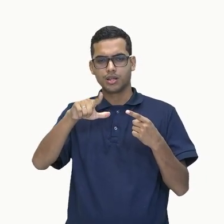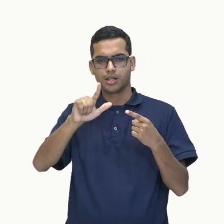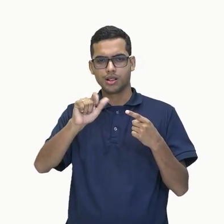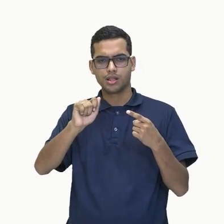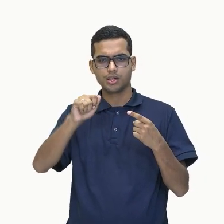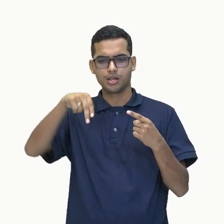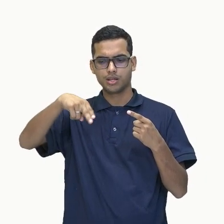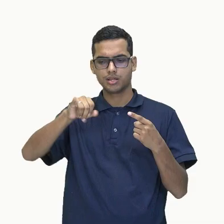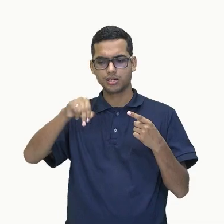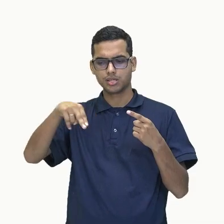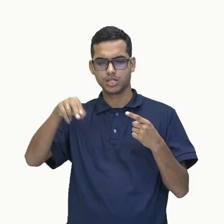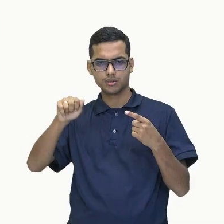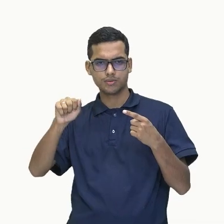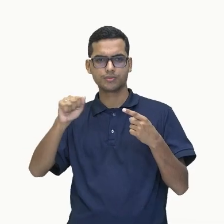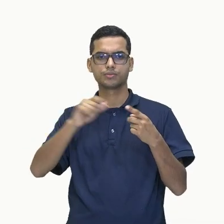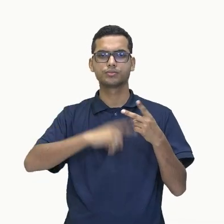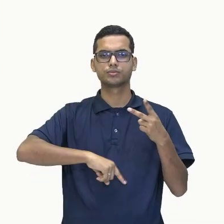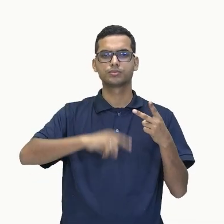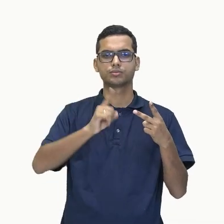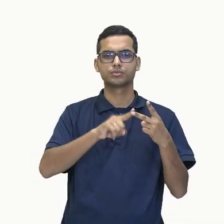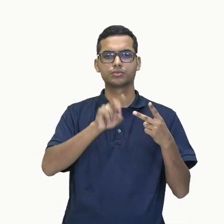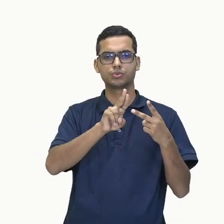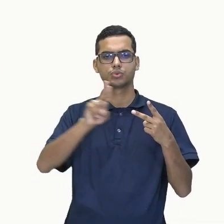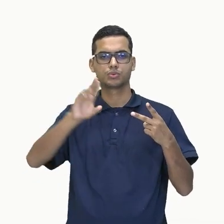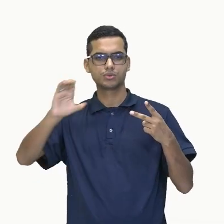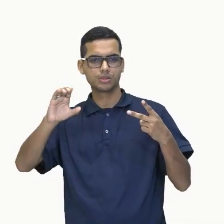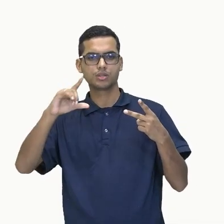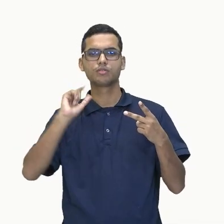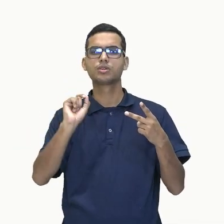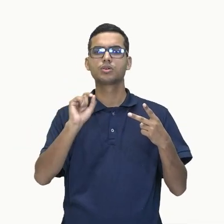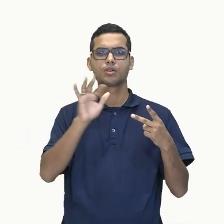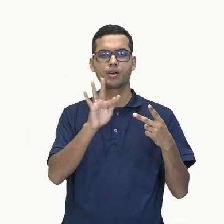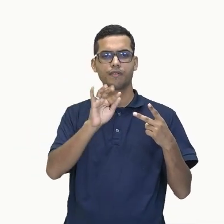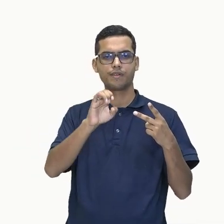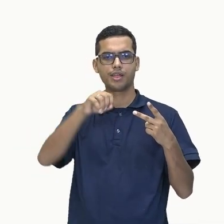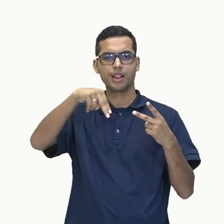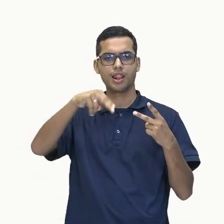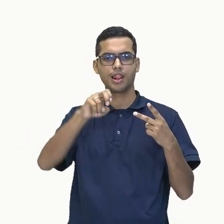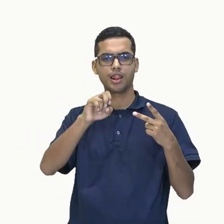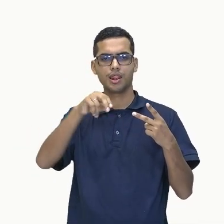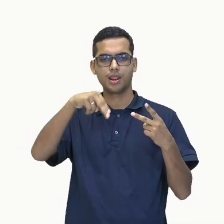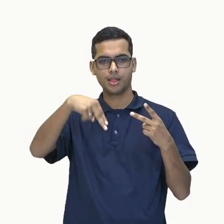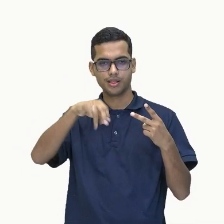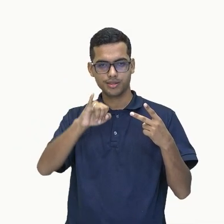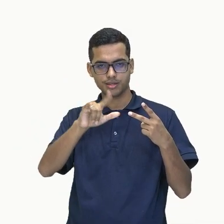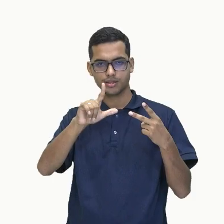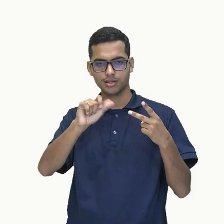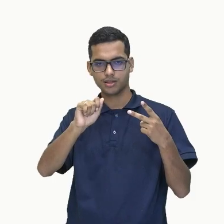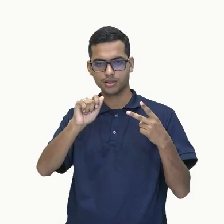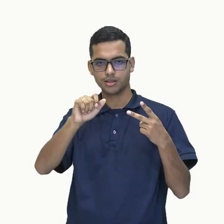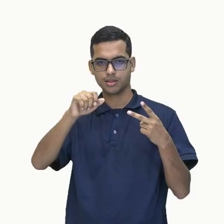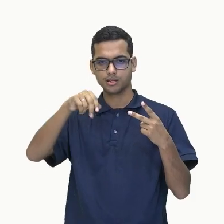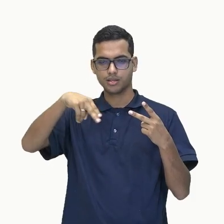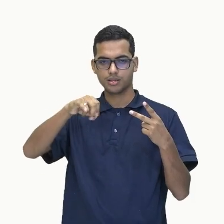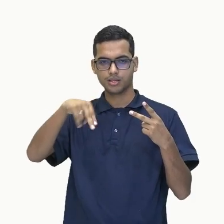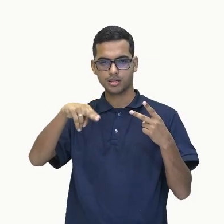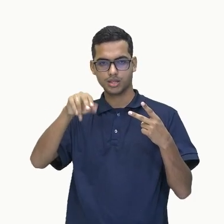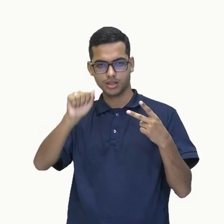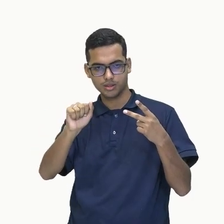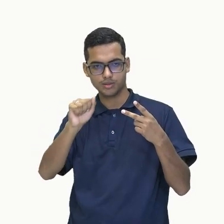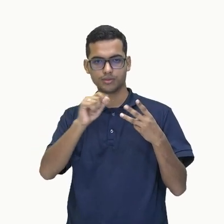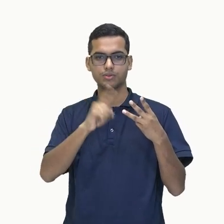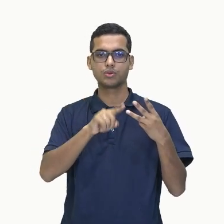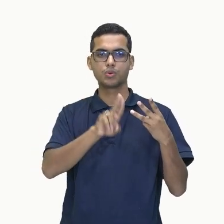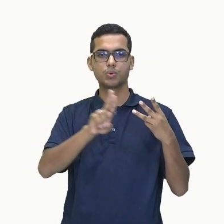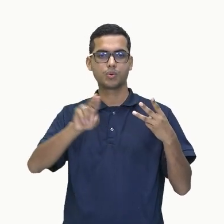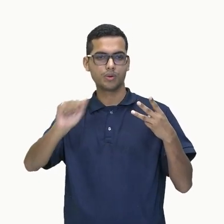e citosina, a gente vai ter a fenilalanina. Já o A, a gente tem a leucina. Olha